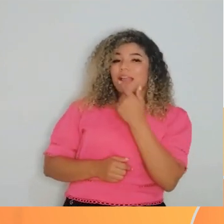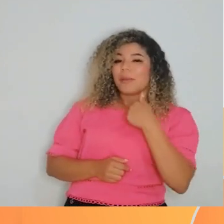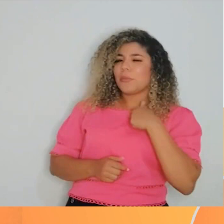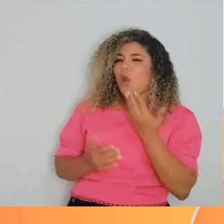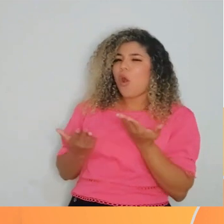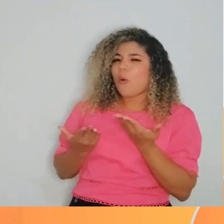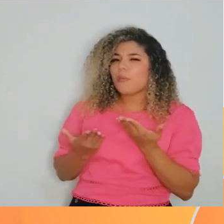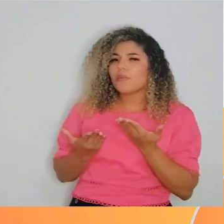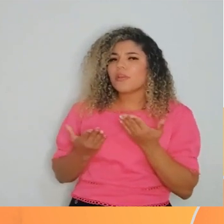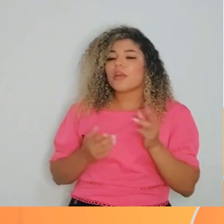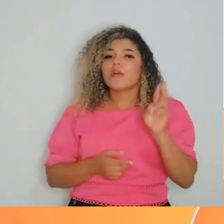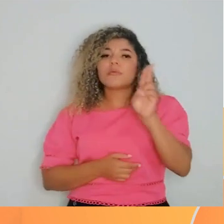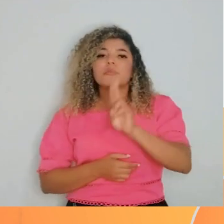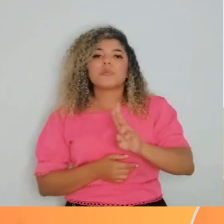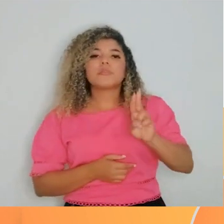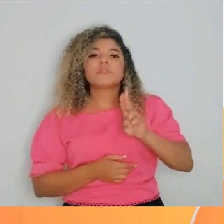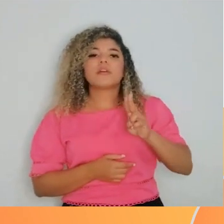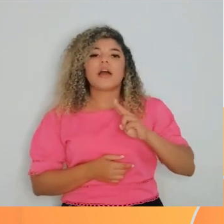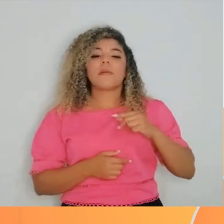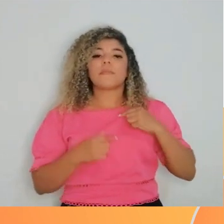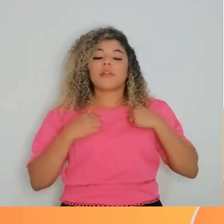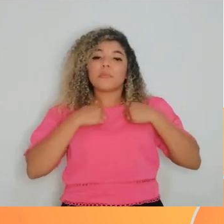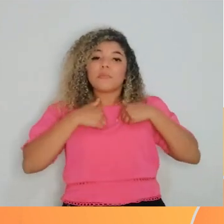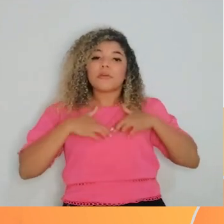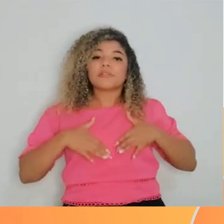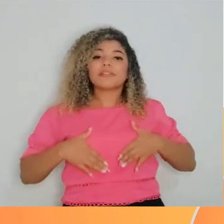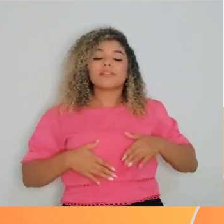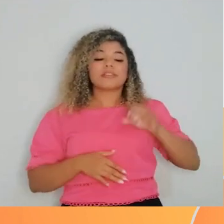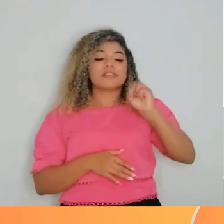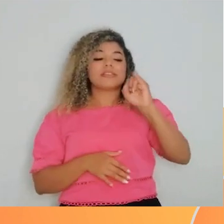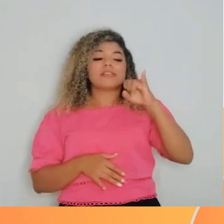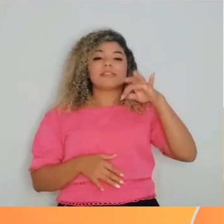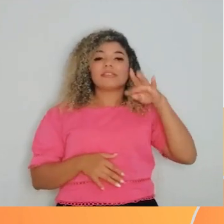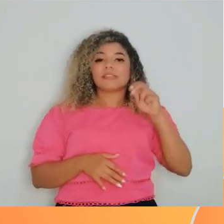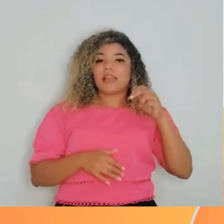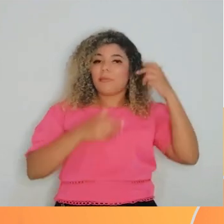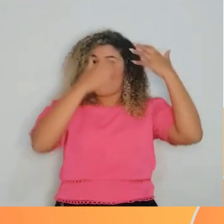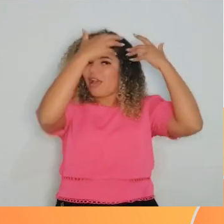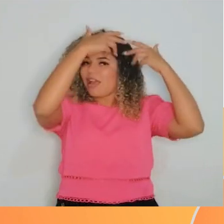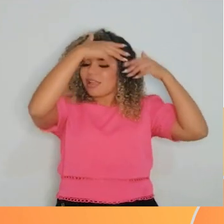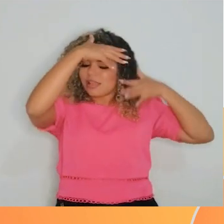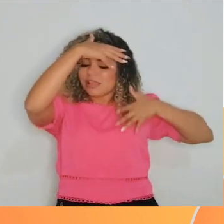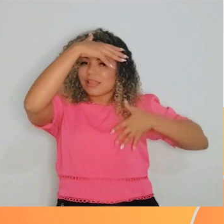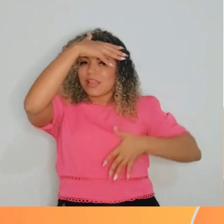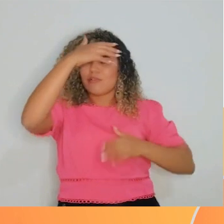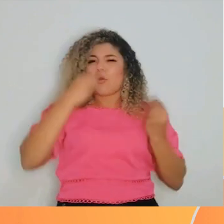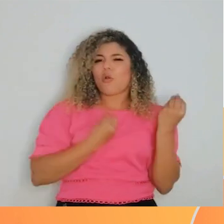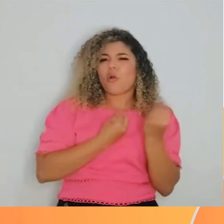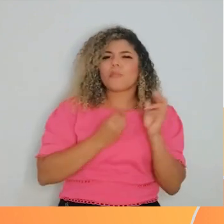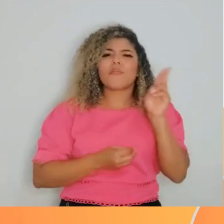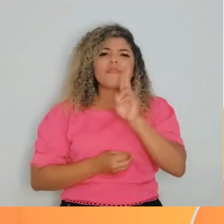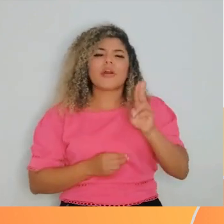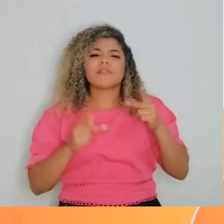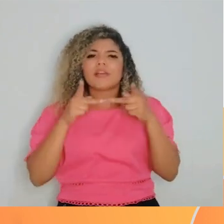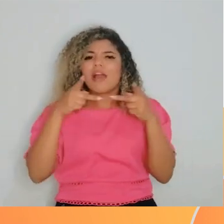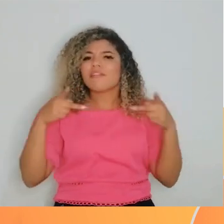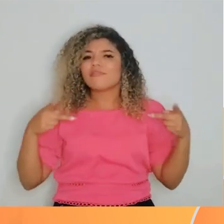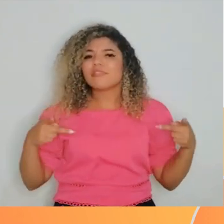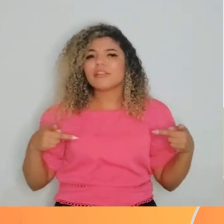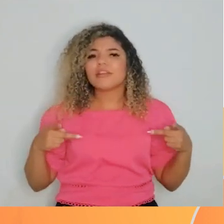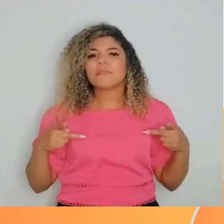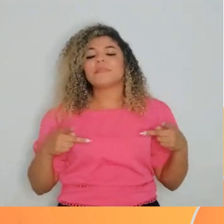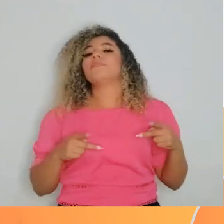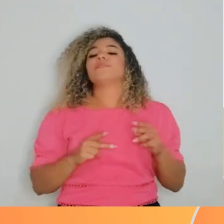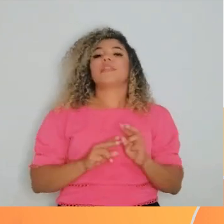eu consumi, ele vai ser utilizado pelo meu sistema nervoso. Como que o meu sistema nervoso vai utilizar essas vitaminas, esses nutrientes que